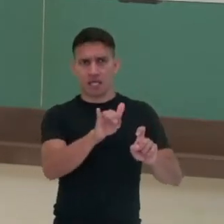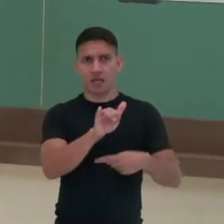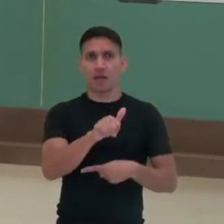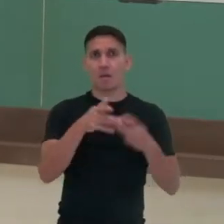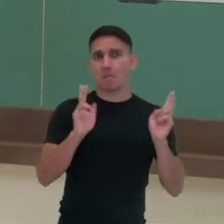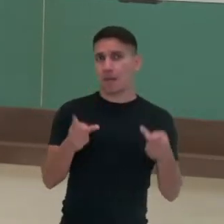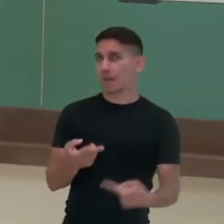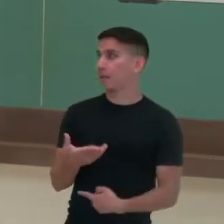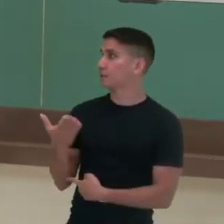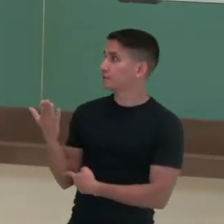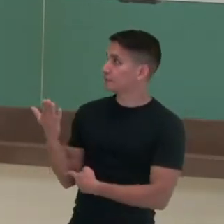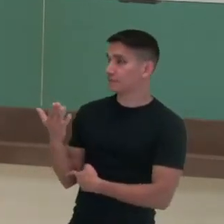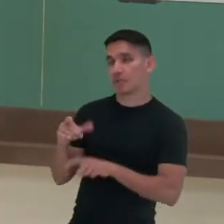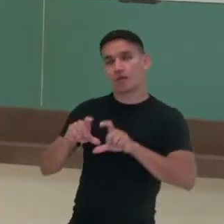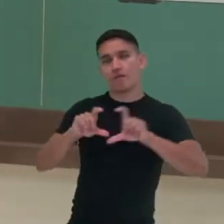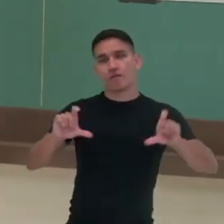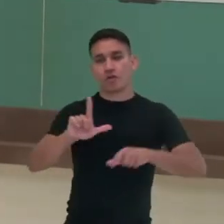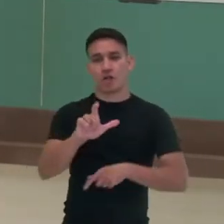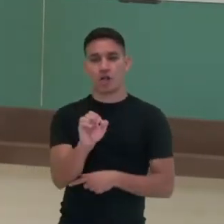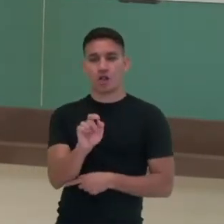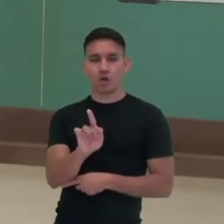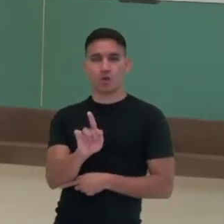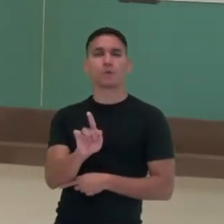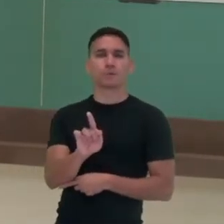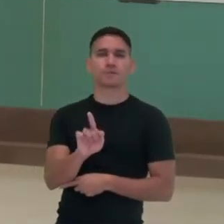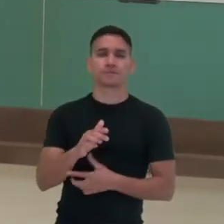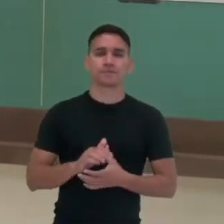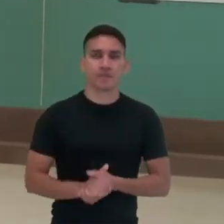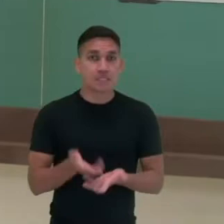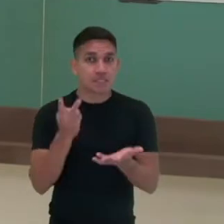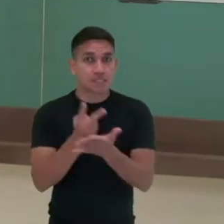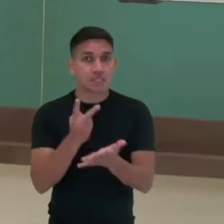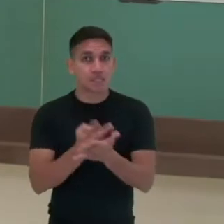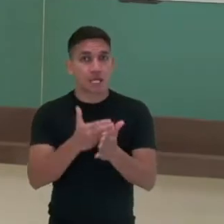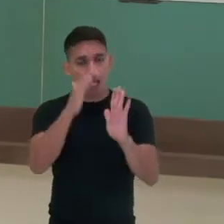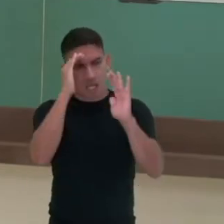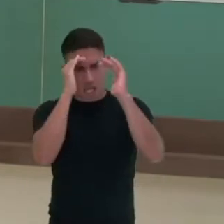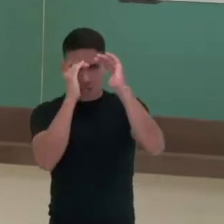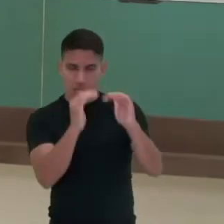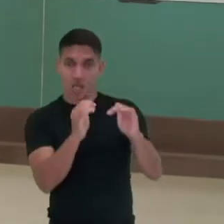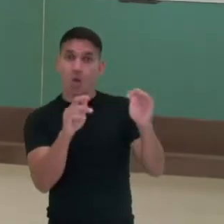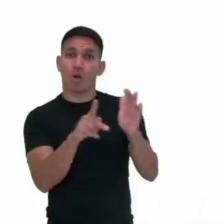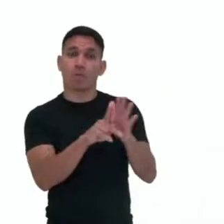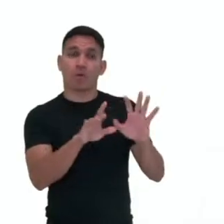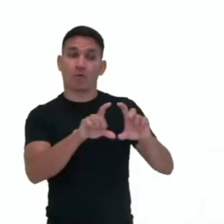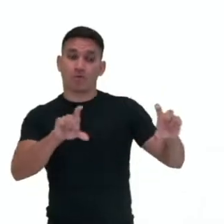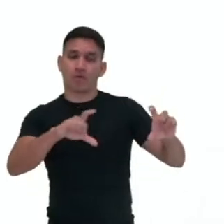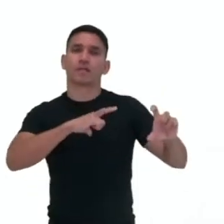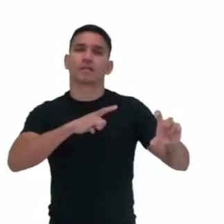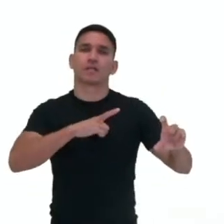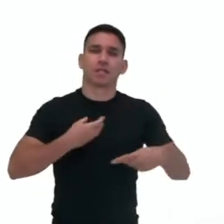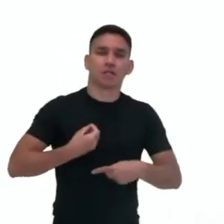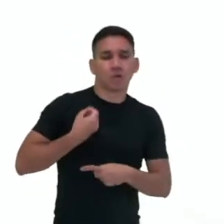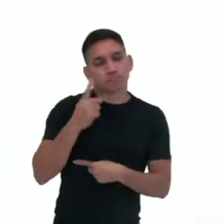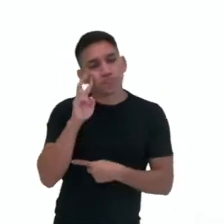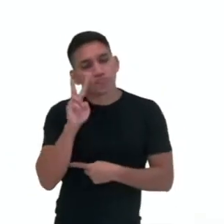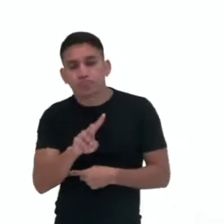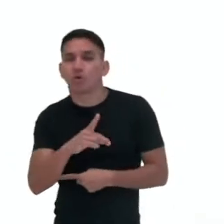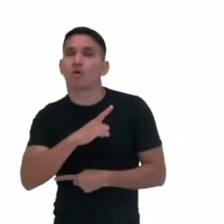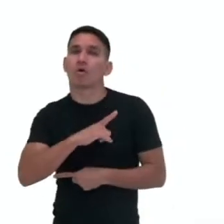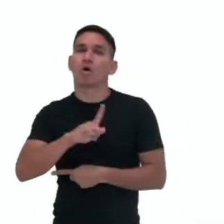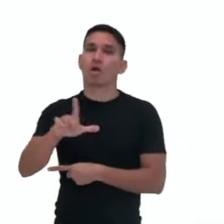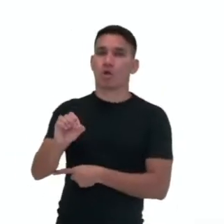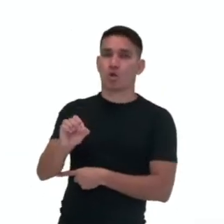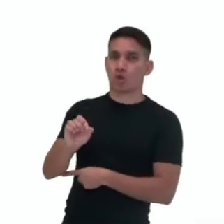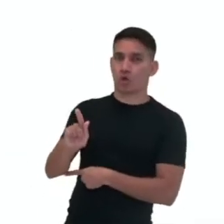nós em função logarítmica. Sempre respeitando a condição de existência do logaritmo, ou seja, minha base